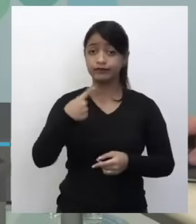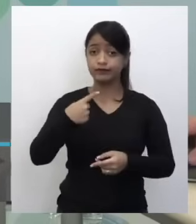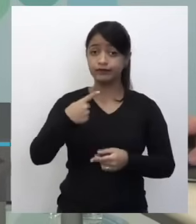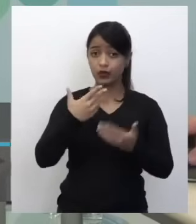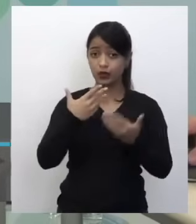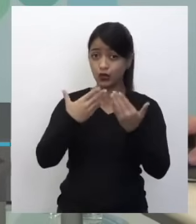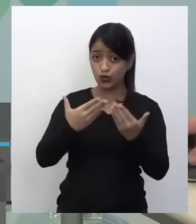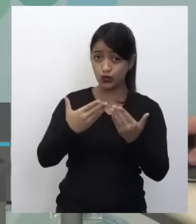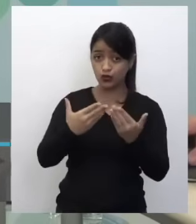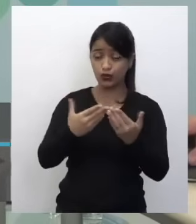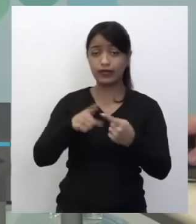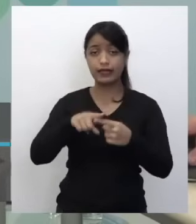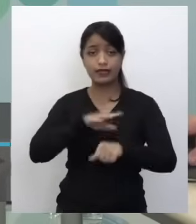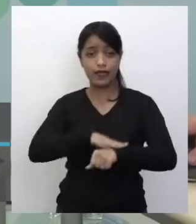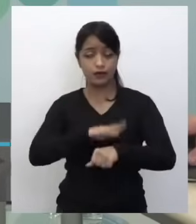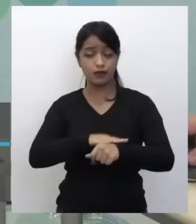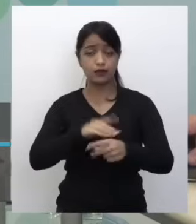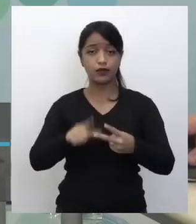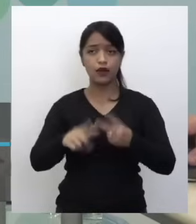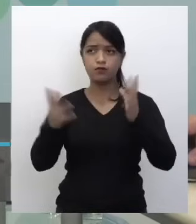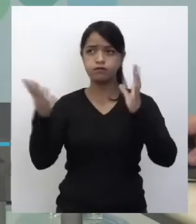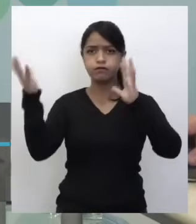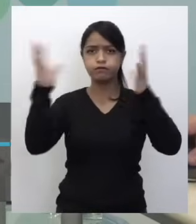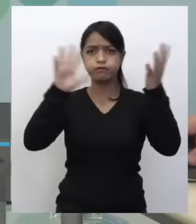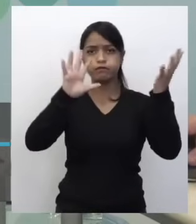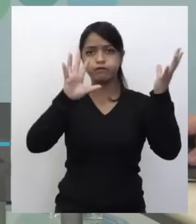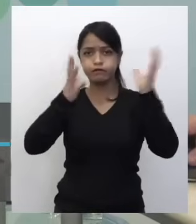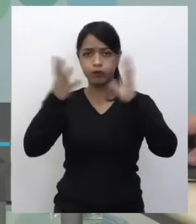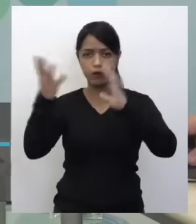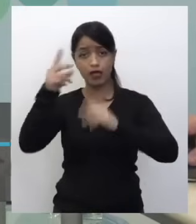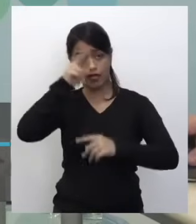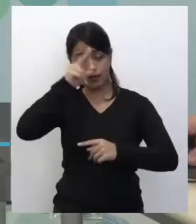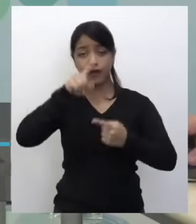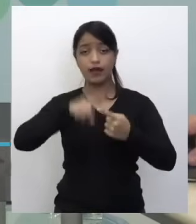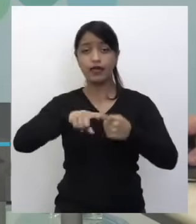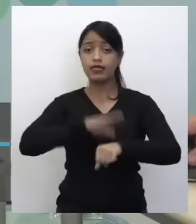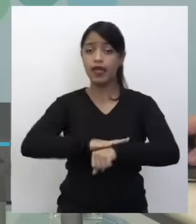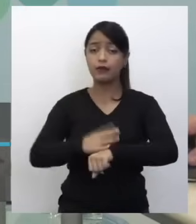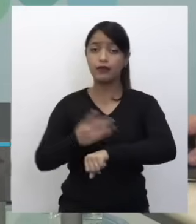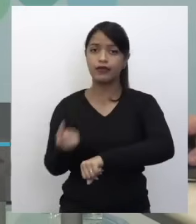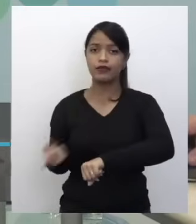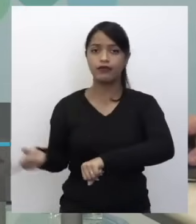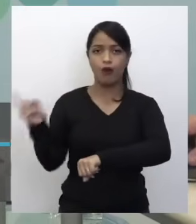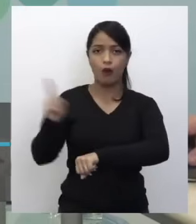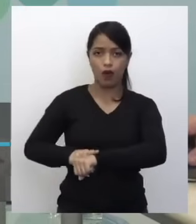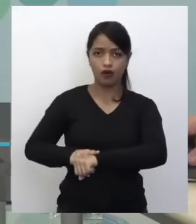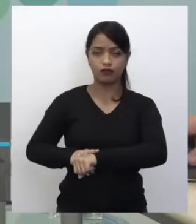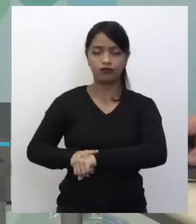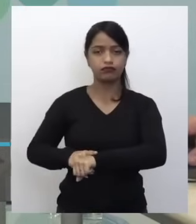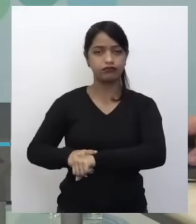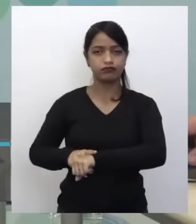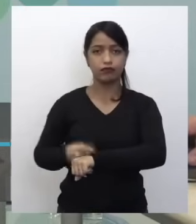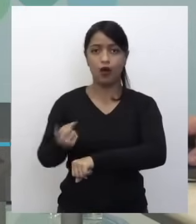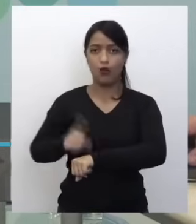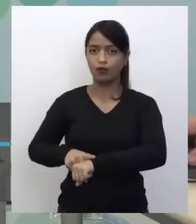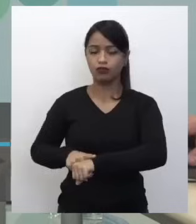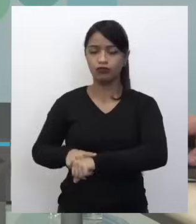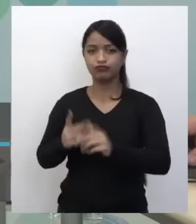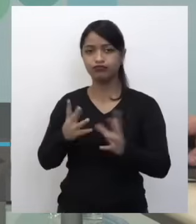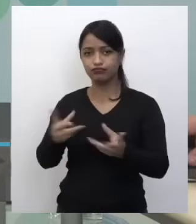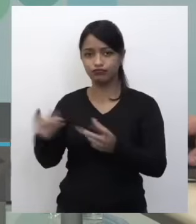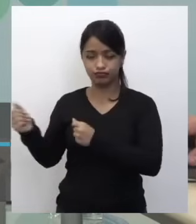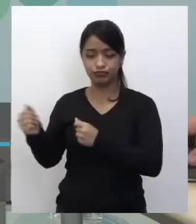de dúvida entre tempo e clima, só lembrar que o tempo, né, ele é algo momentâneo